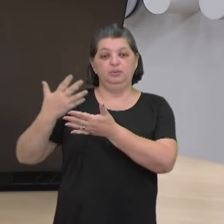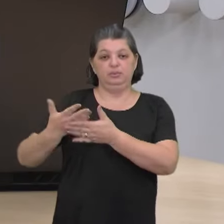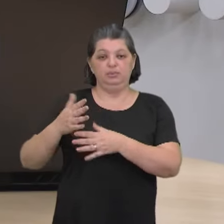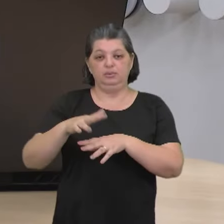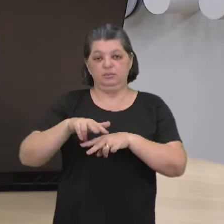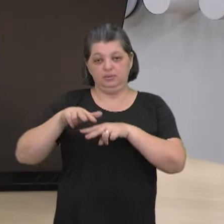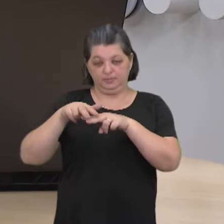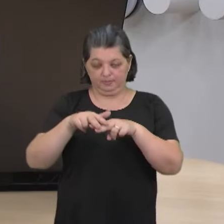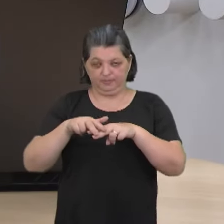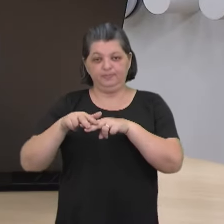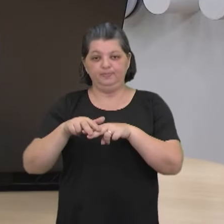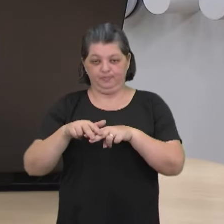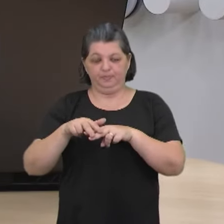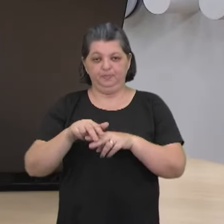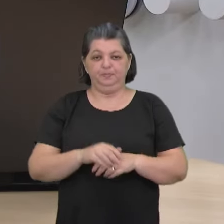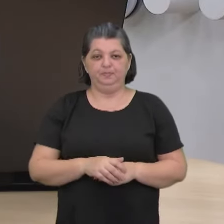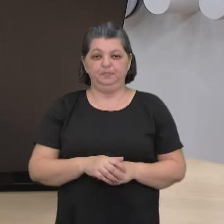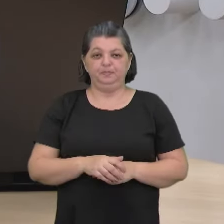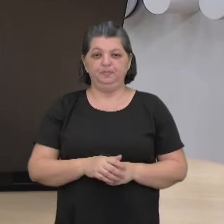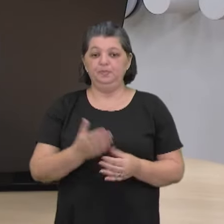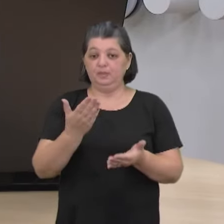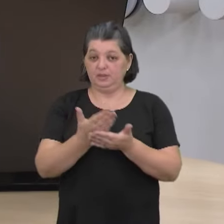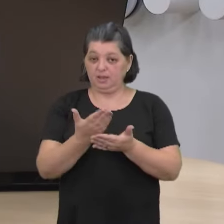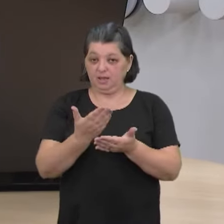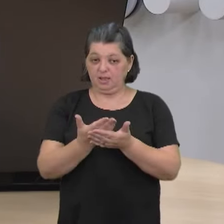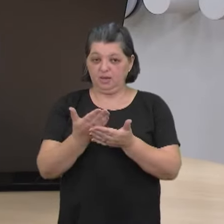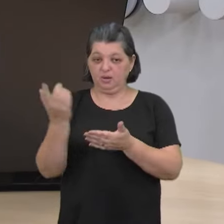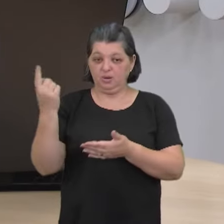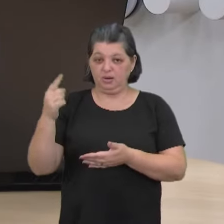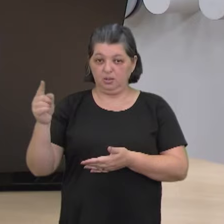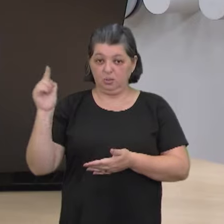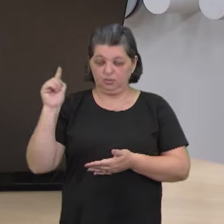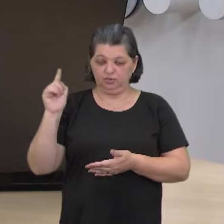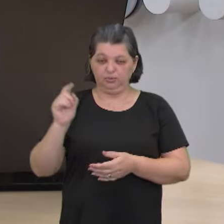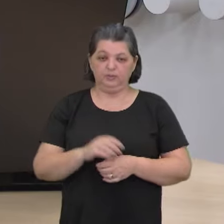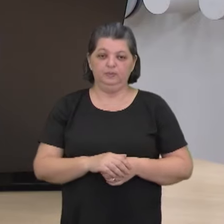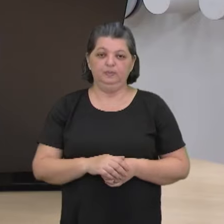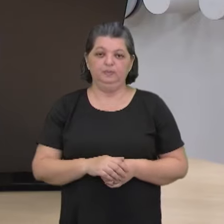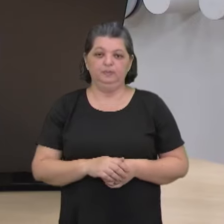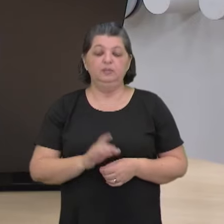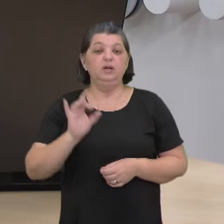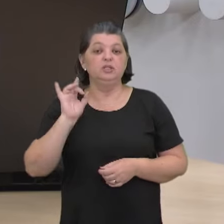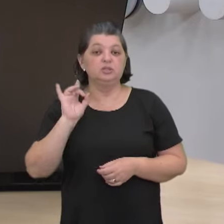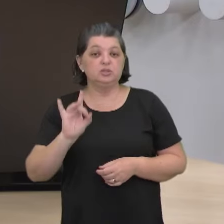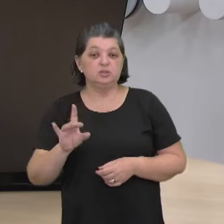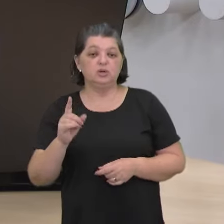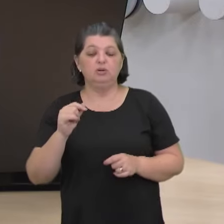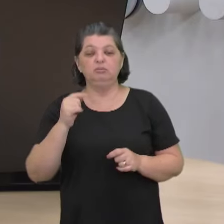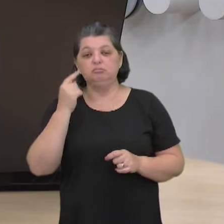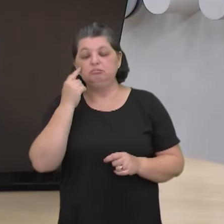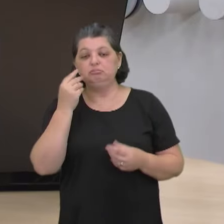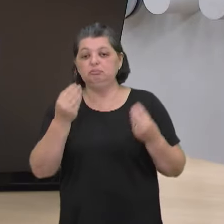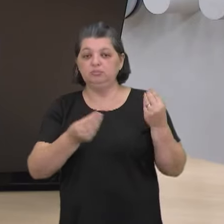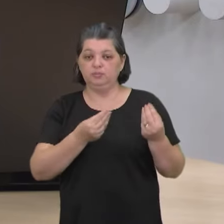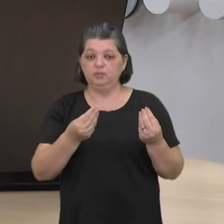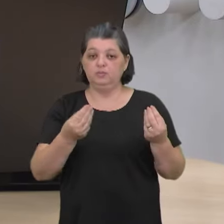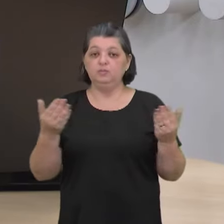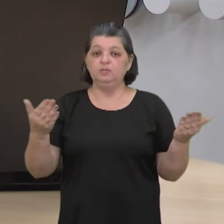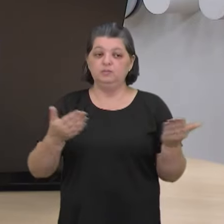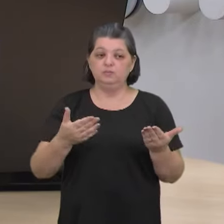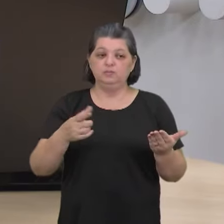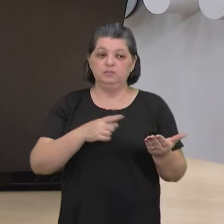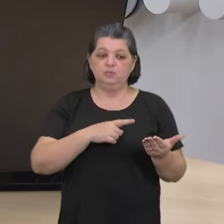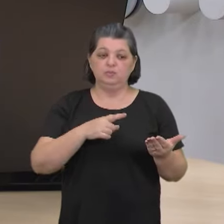recapitulação do que a gente tratou no nosso último encontro. Só para a gente se localizar um pouquinho, a gente vai hoje ter